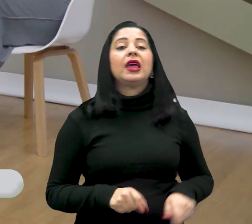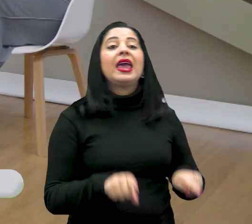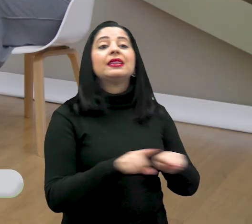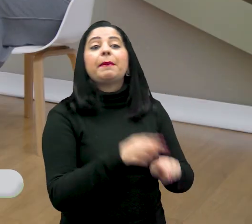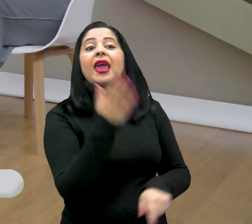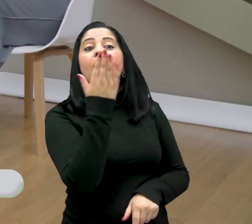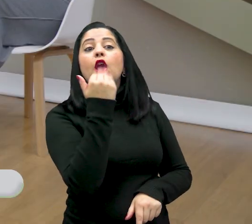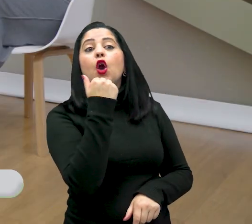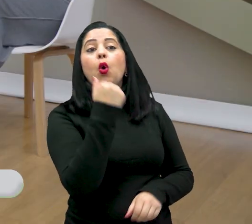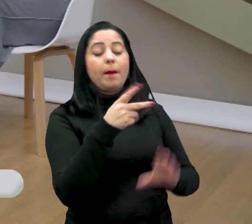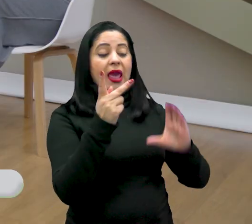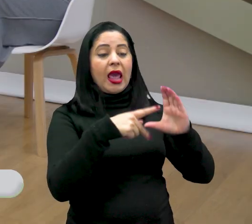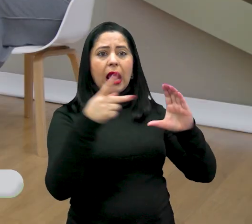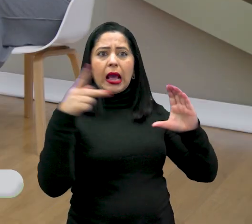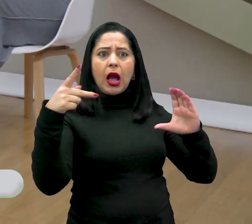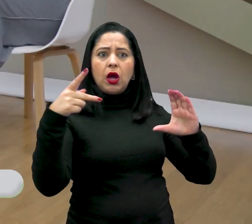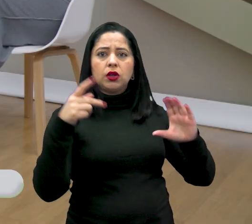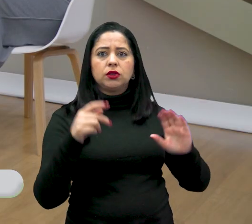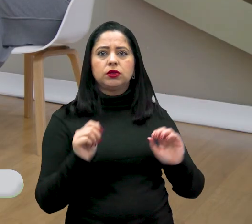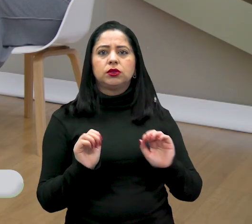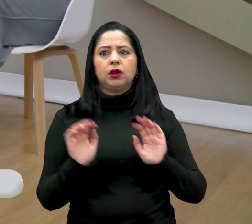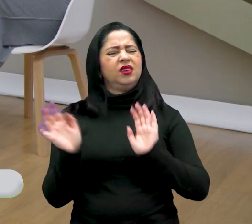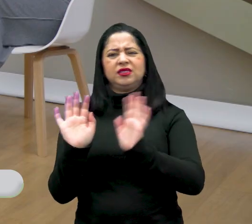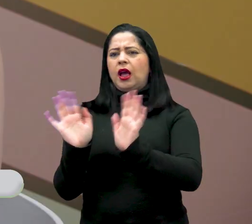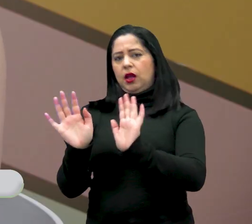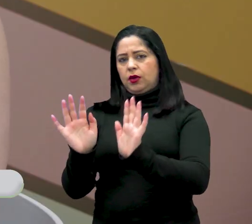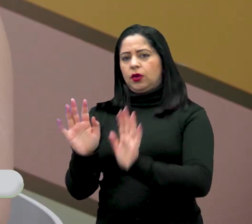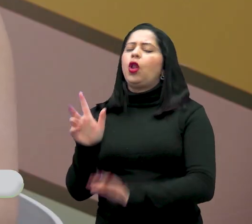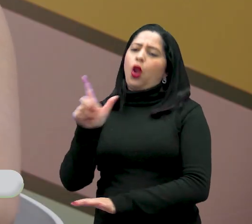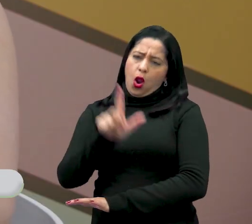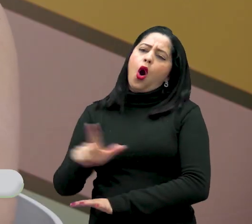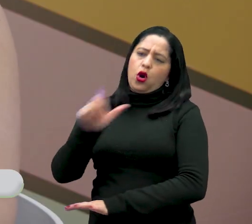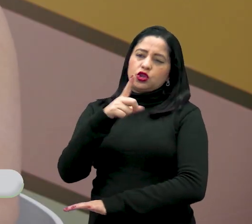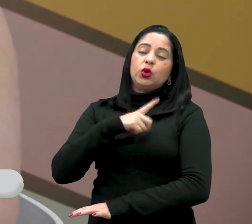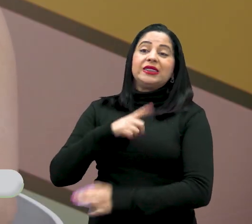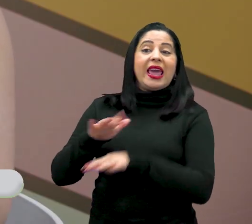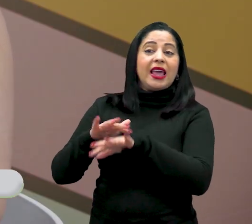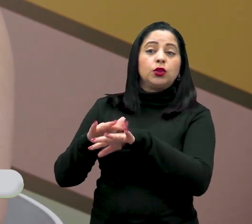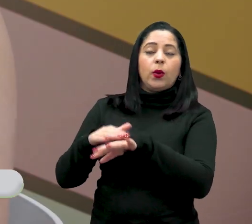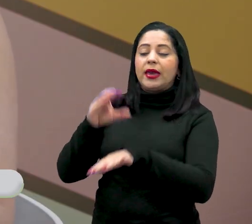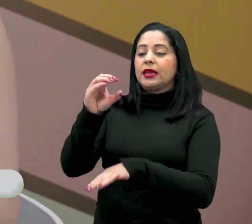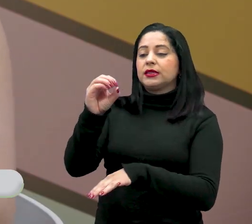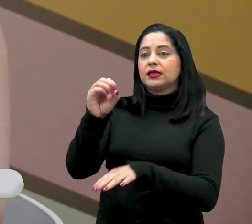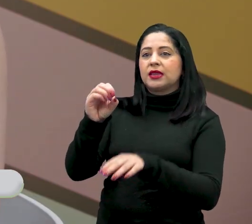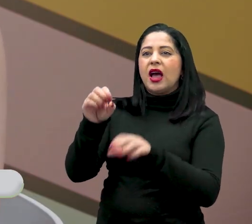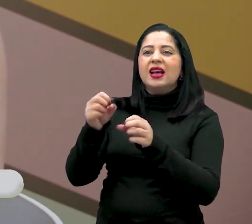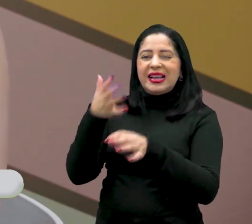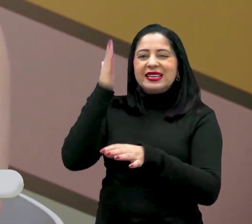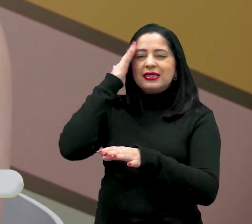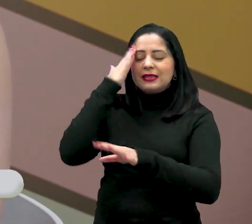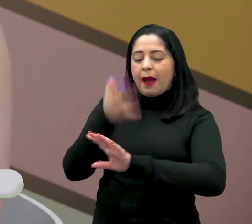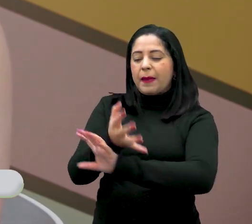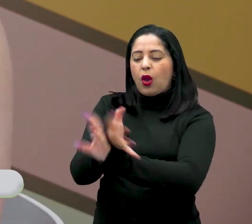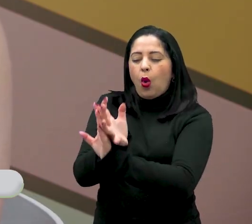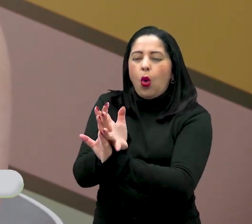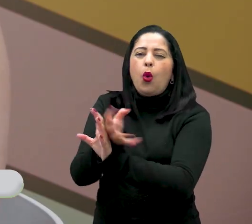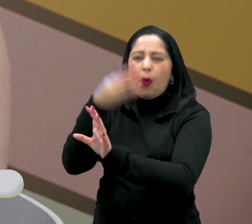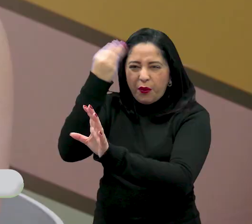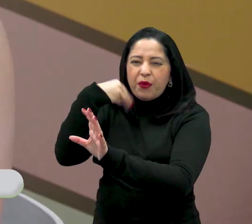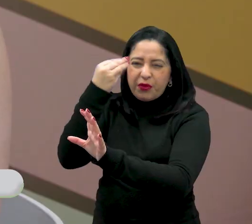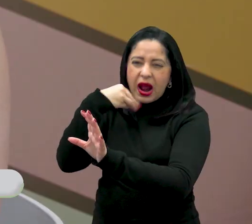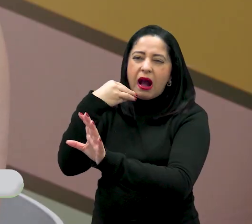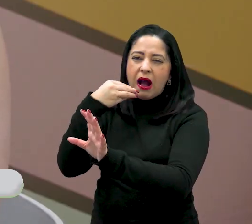de cálcio também? A lesão em si, não. A gente tem a osteoporose, que pode levar a quadros de fraturas e tudo mais,